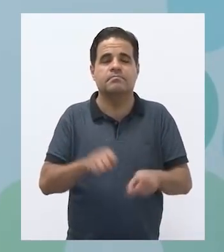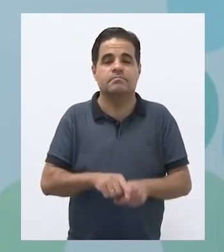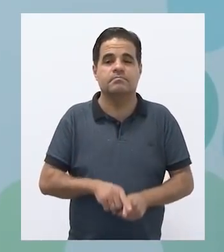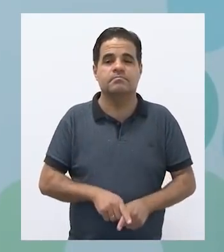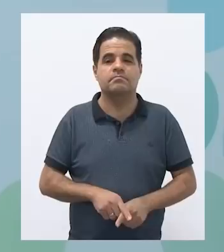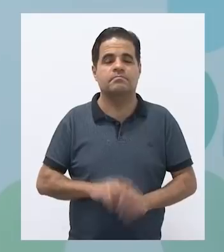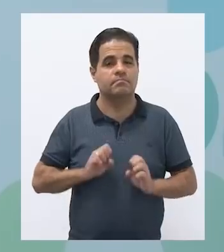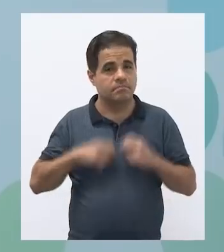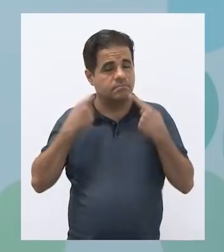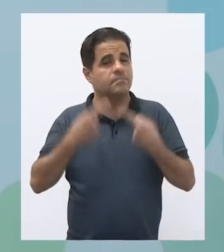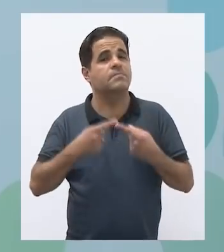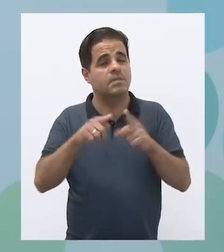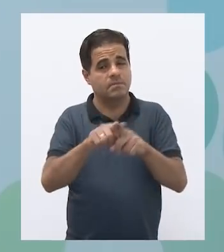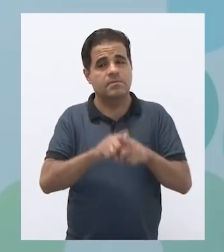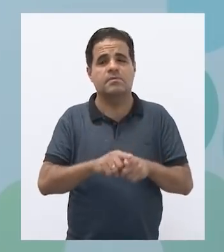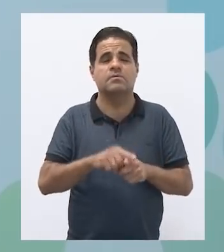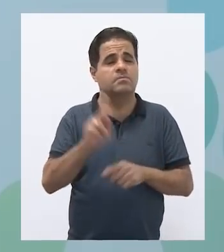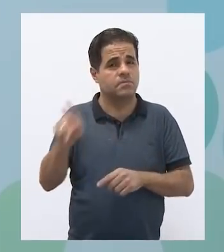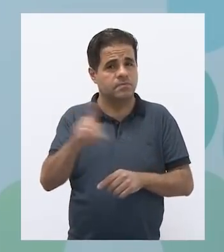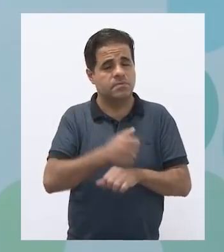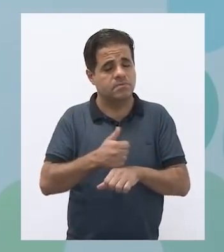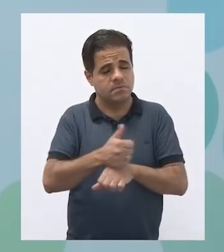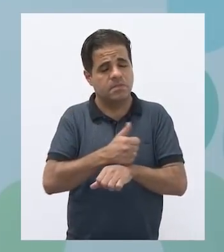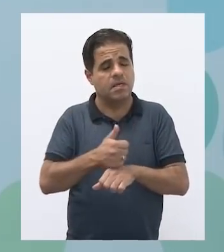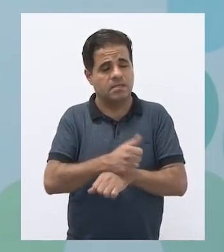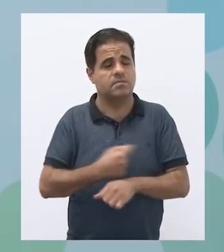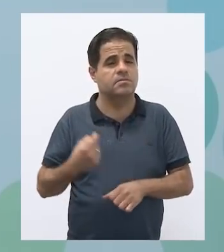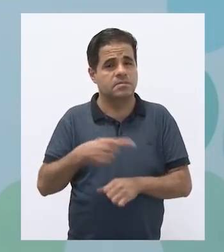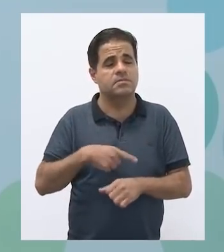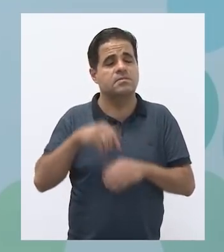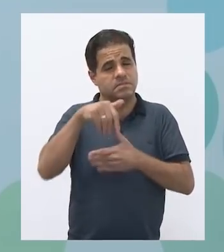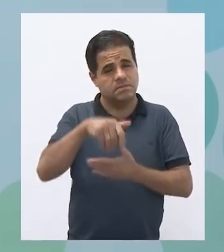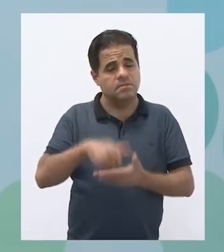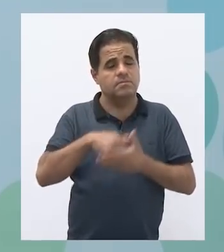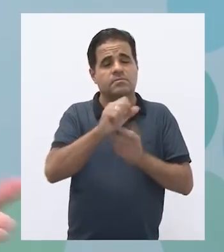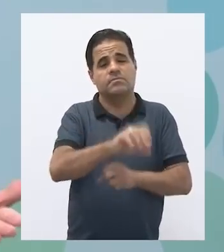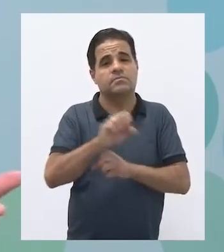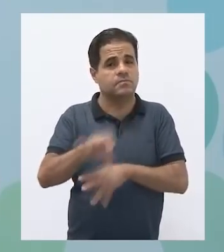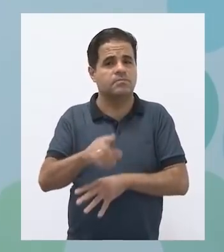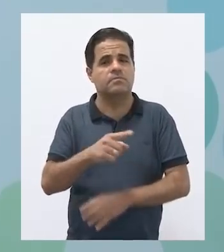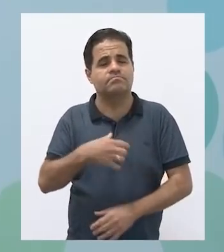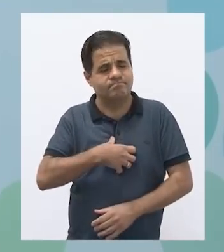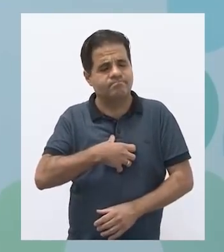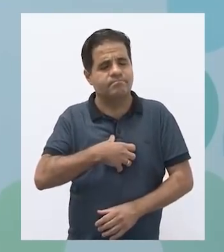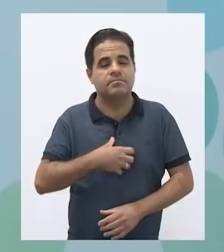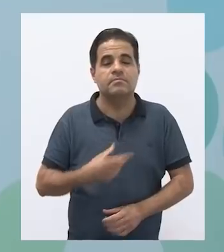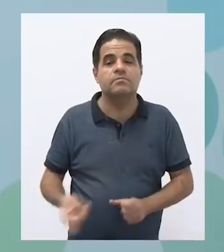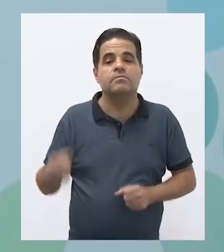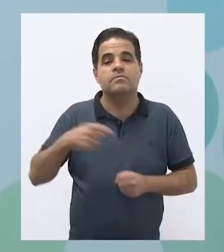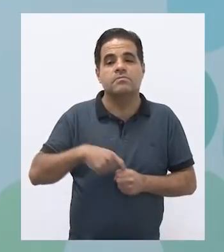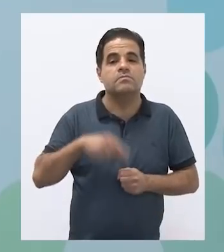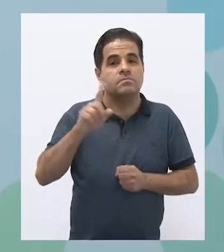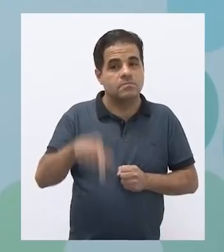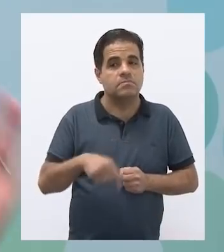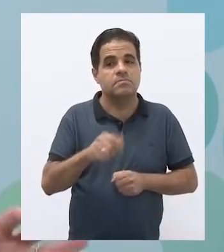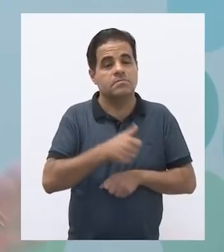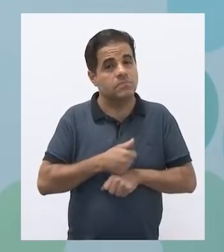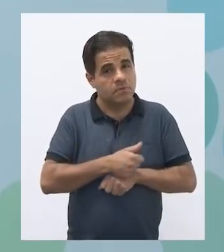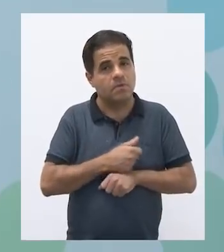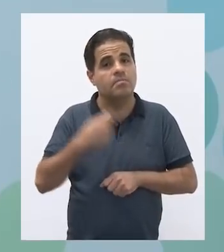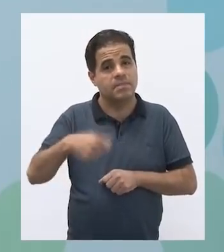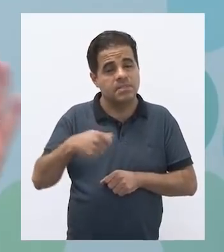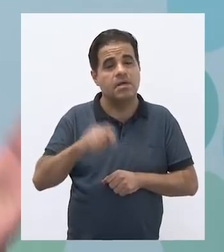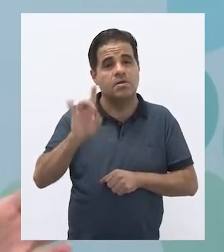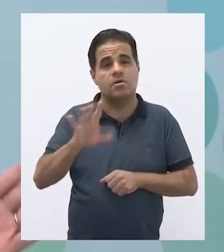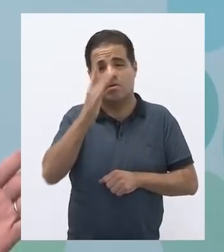de reconhecimento, né, dos profissionais aí que a gente tem na educação. Que a gente sempre retoma aqui que profissional da educação